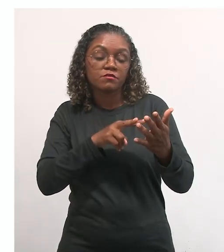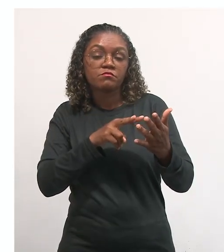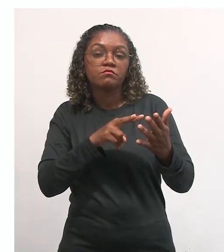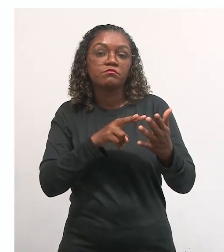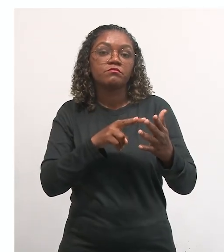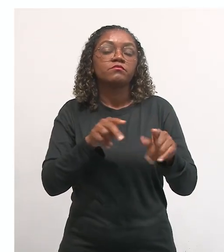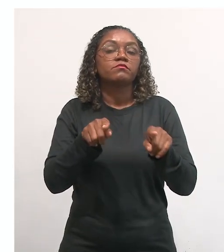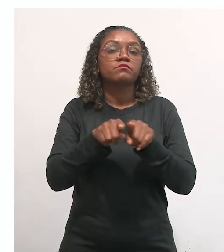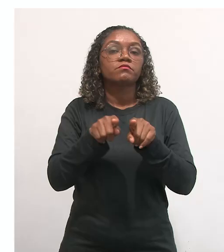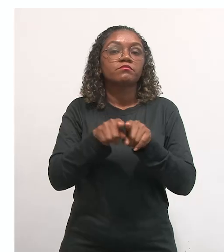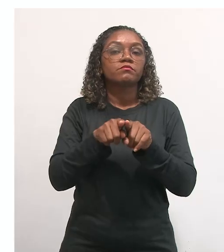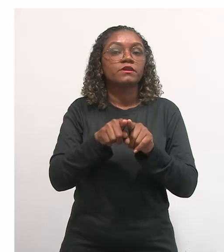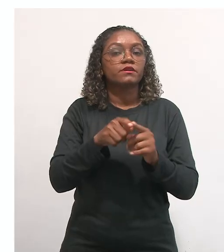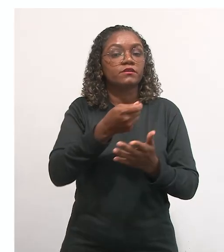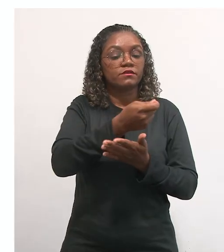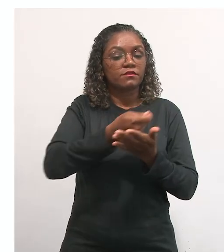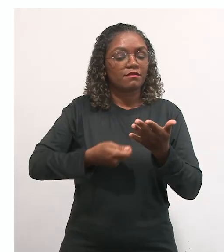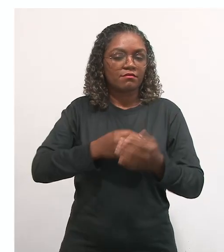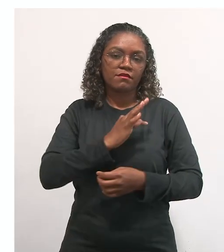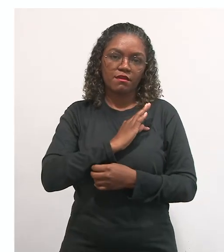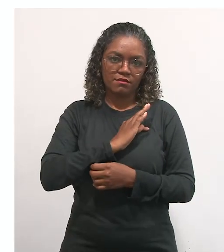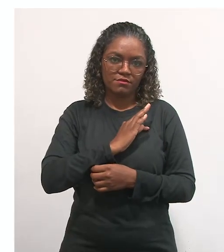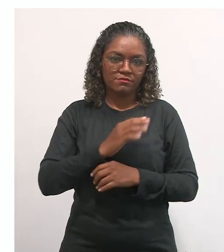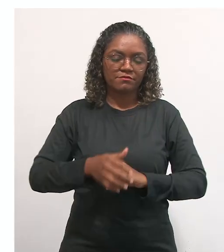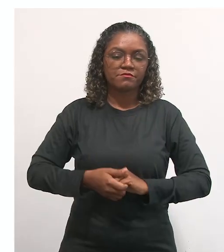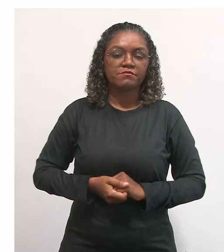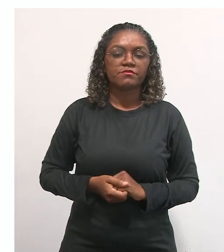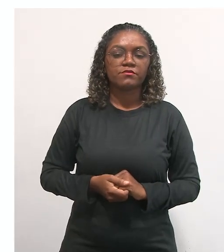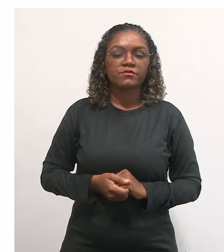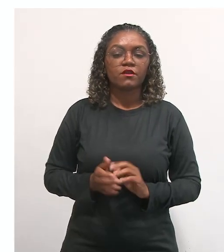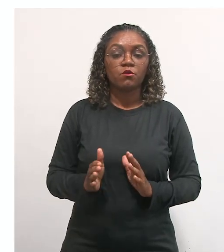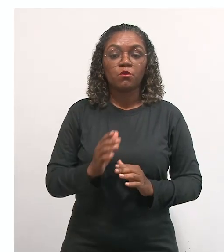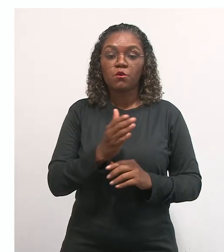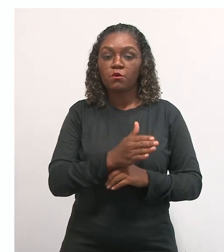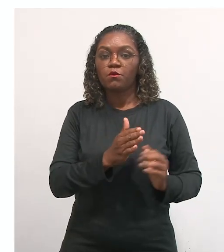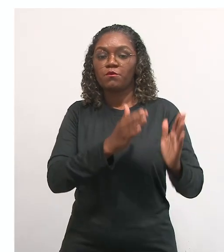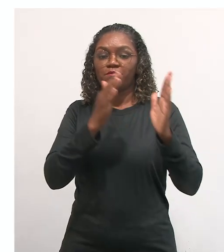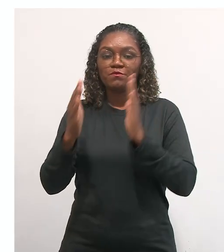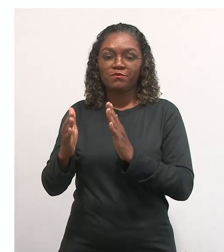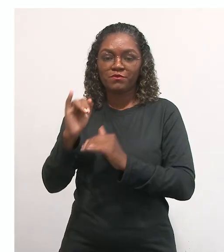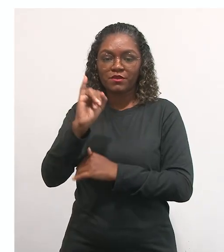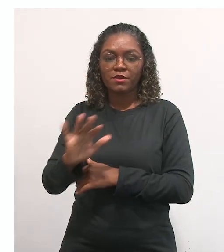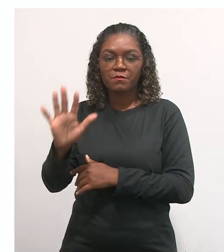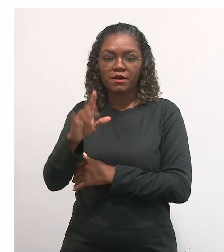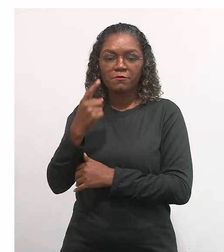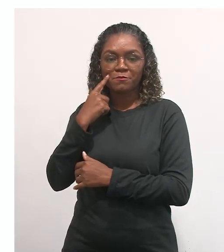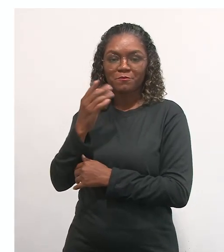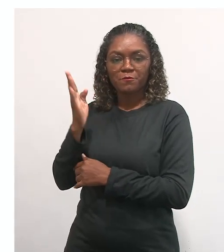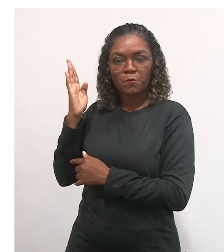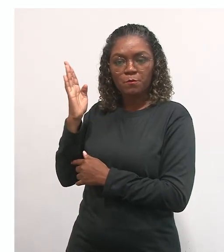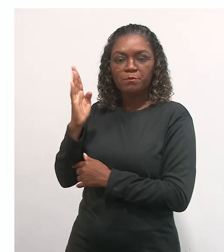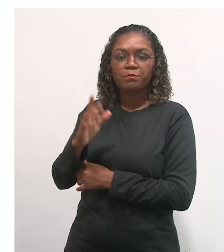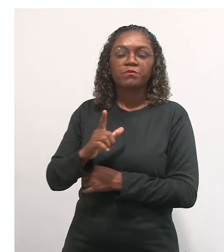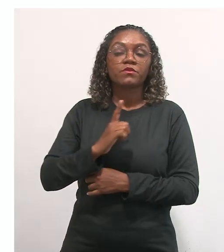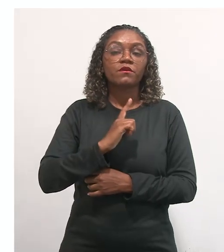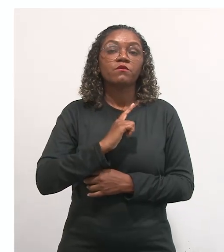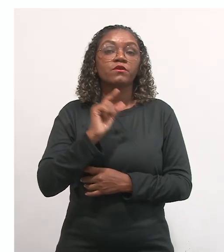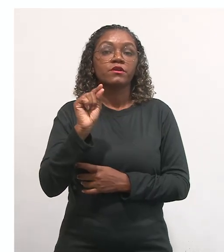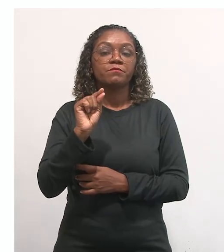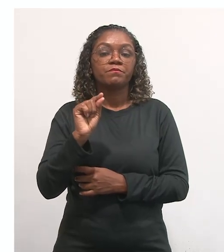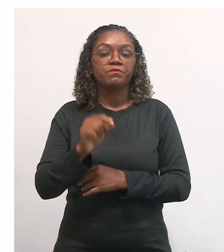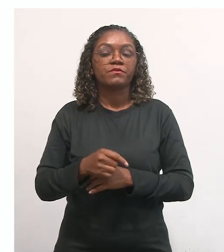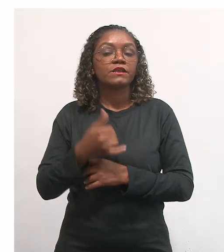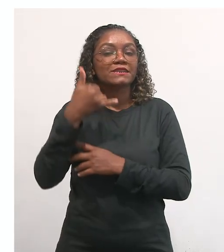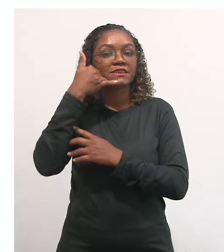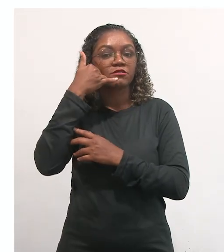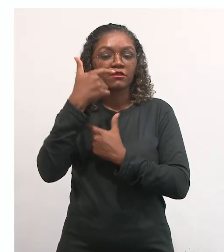escrita numa redação técnica tá E aqui por exemplo eu trouxe a imagem aqui de um de uma